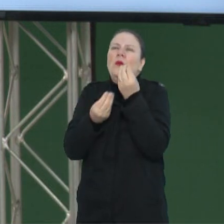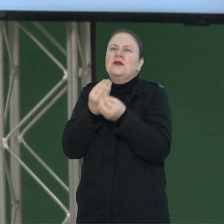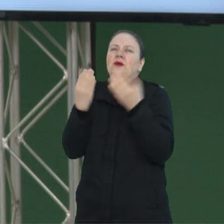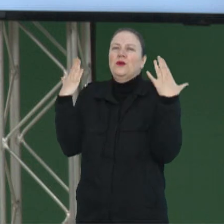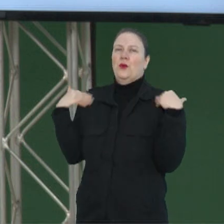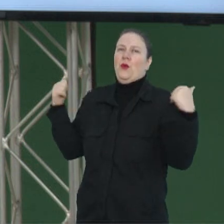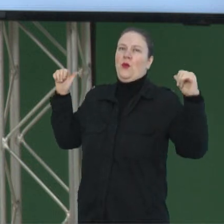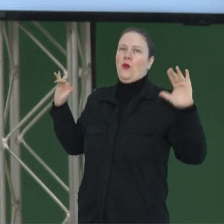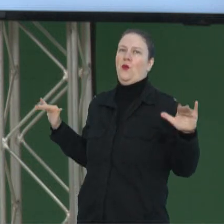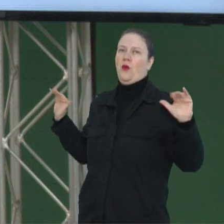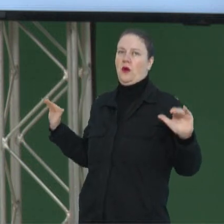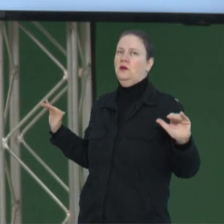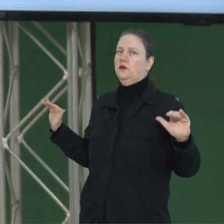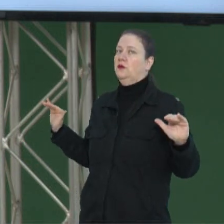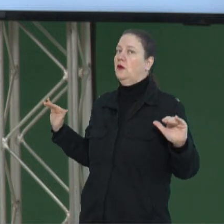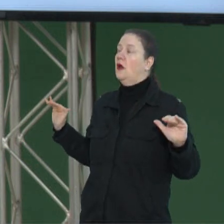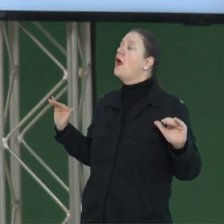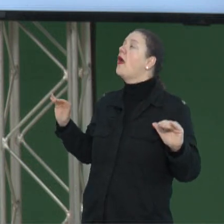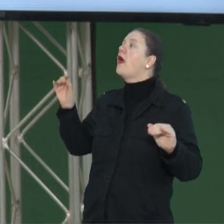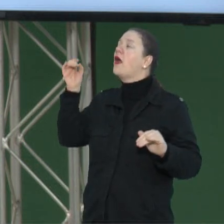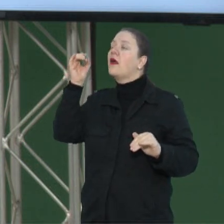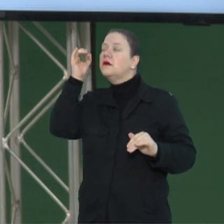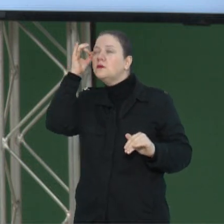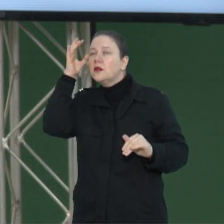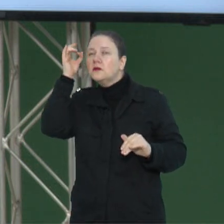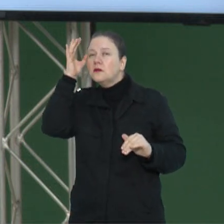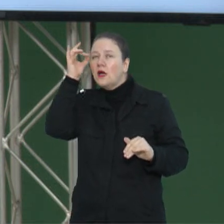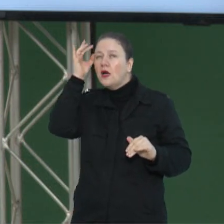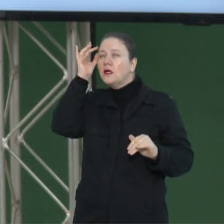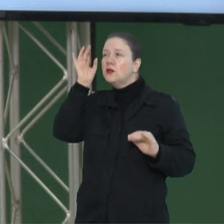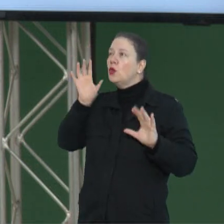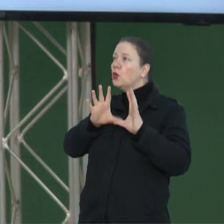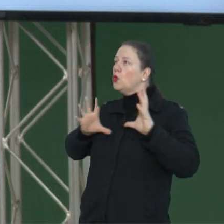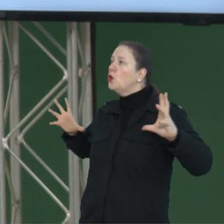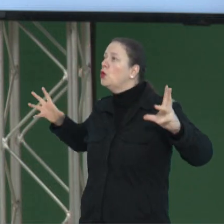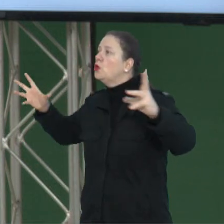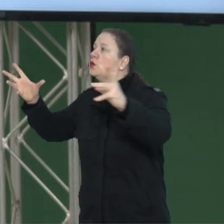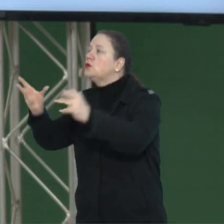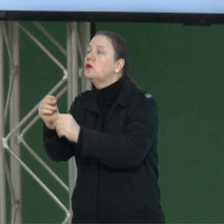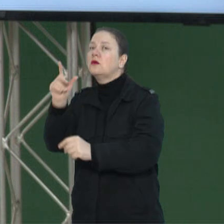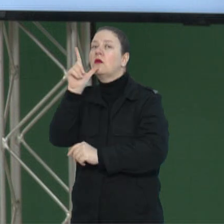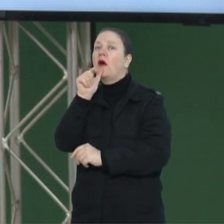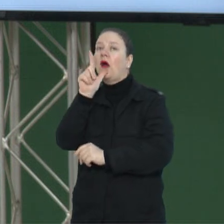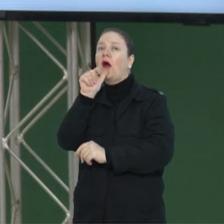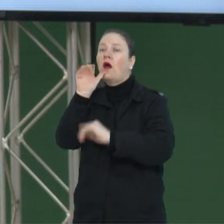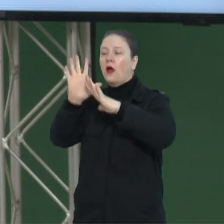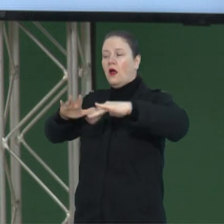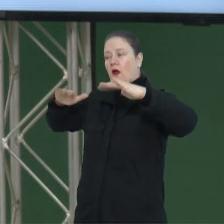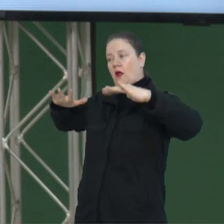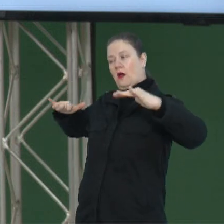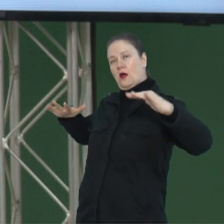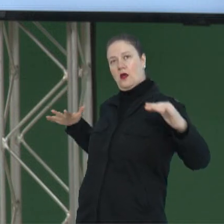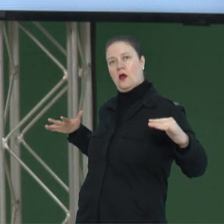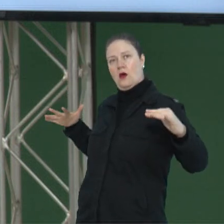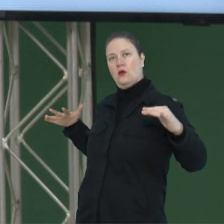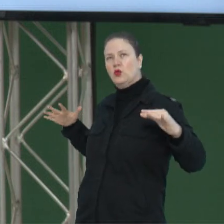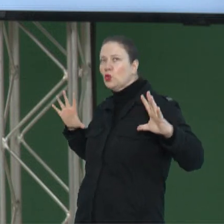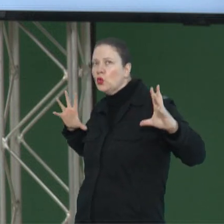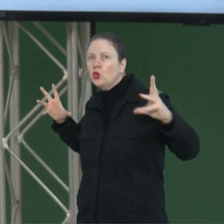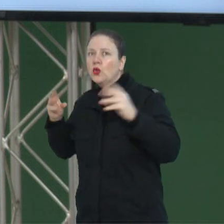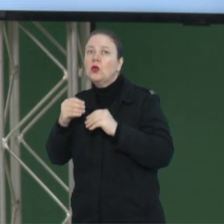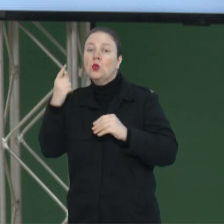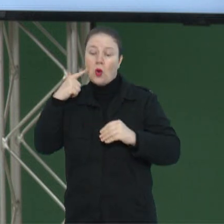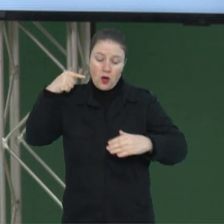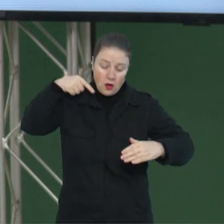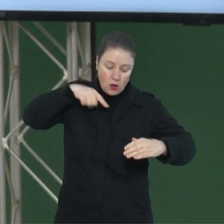mais fácil toda a água do oceano, né, caber dentro desse buraco do que o intelecto humano entender, compreender o